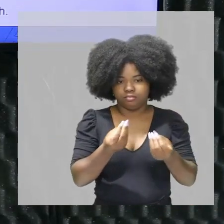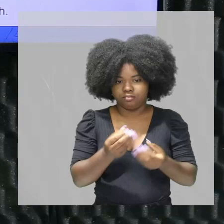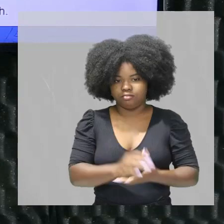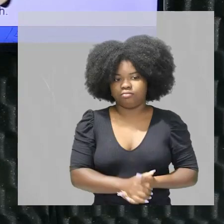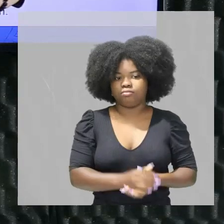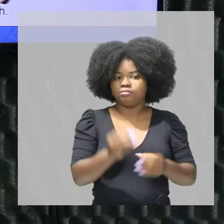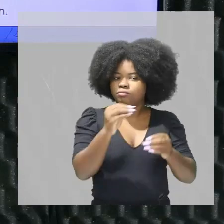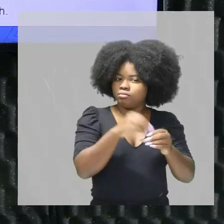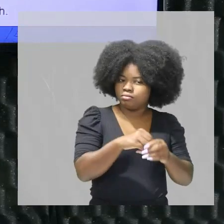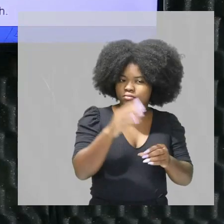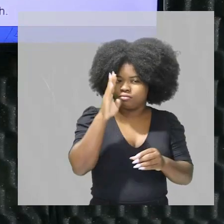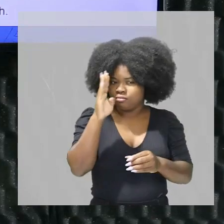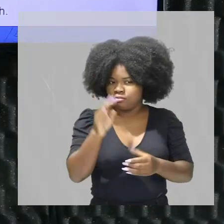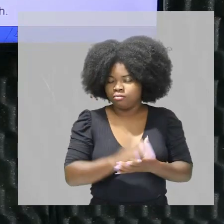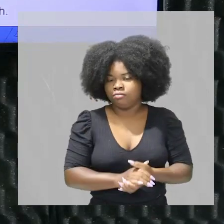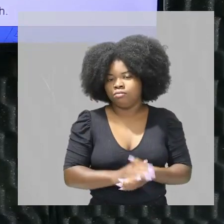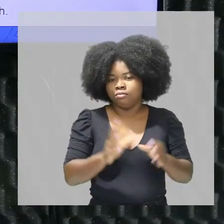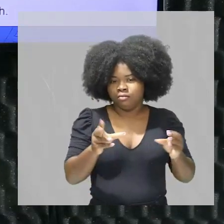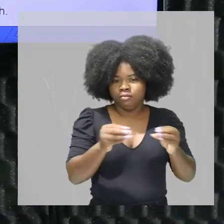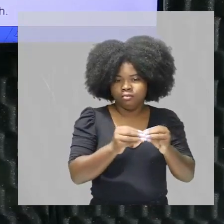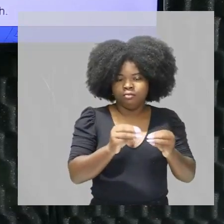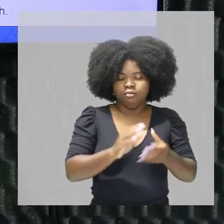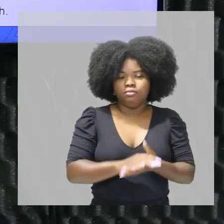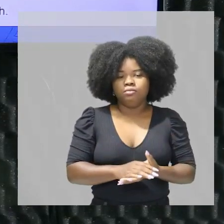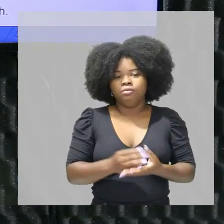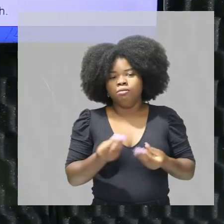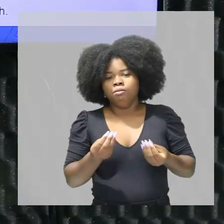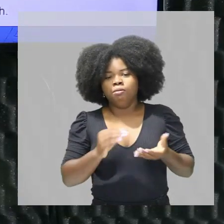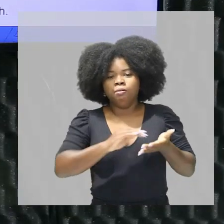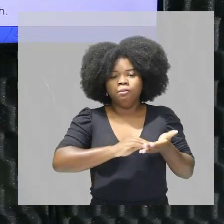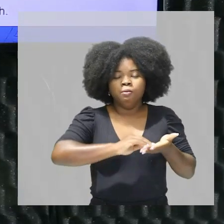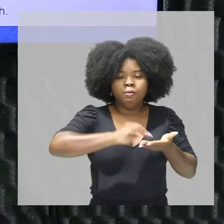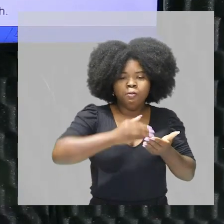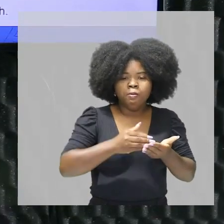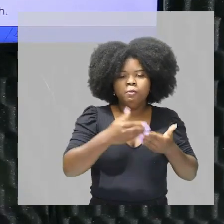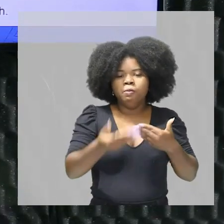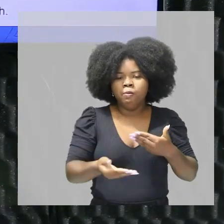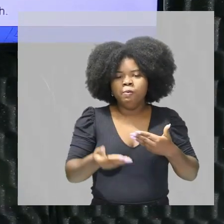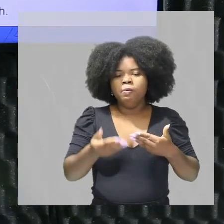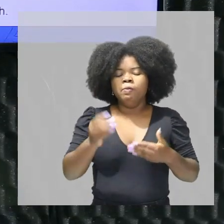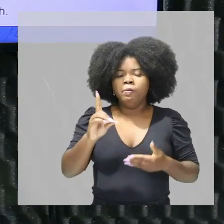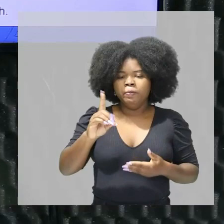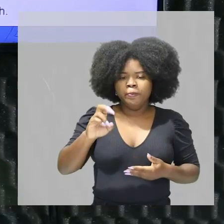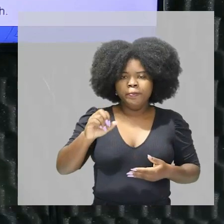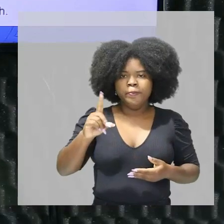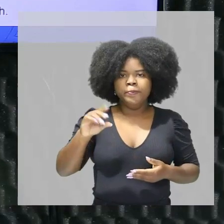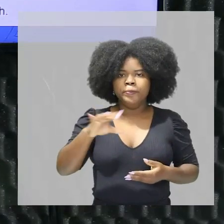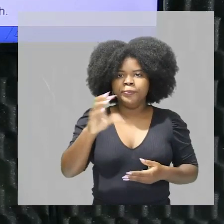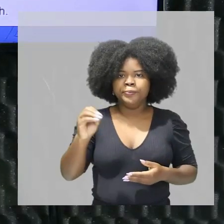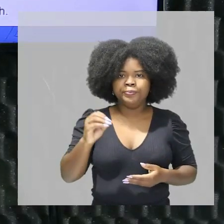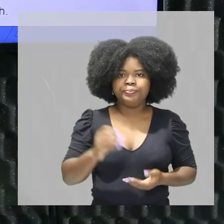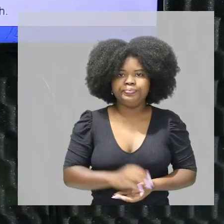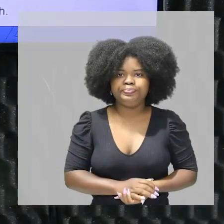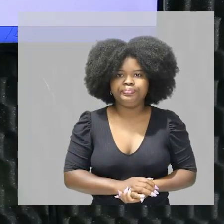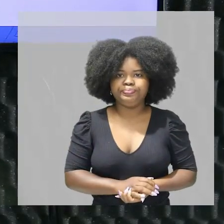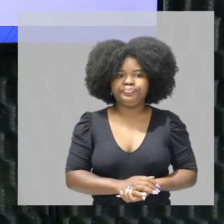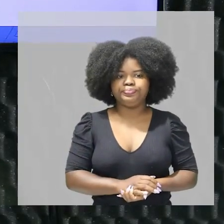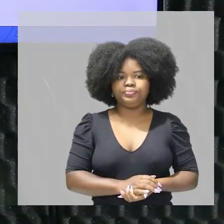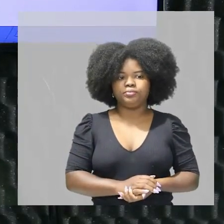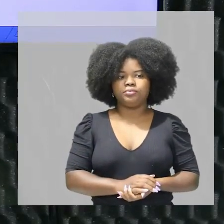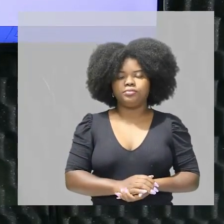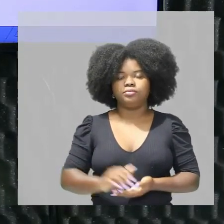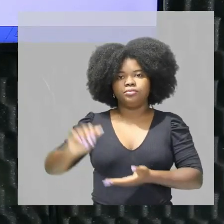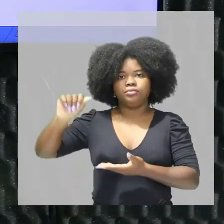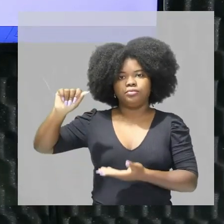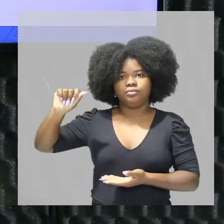dentro da conclusão como algo que está fora da dedução então dedutivamente a unha 2 como